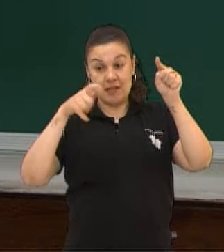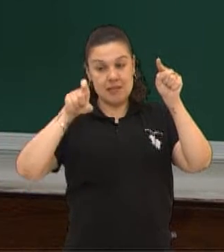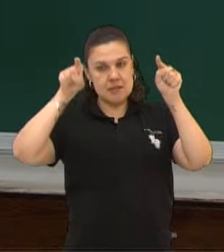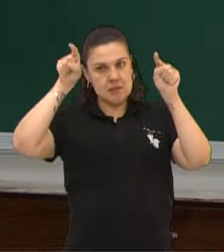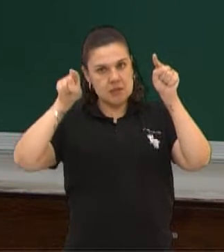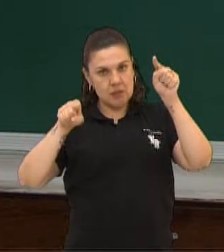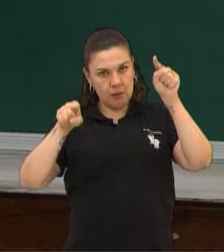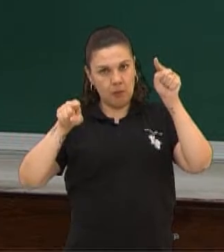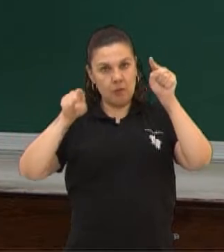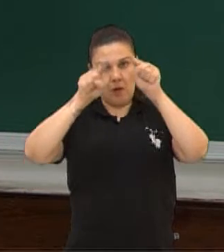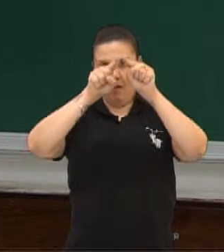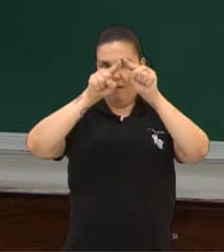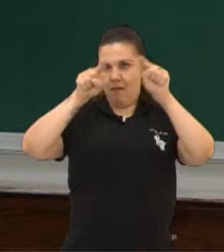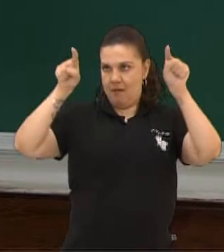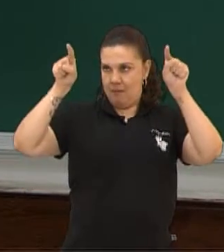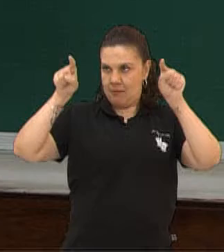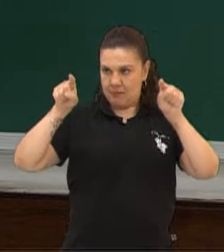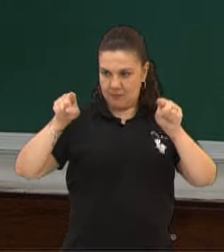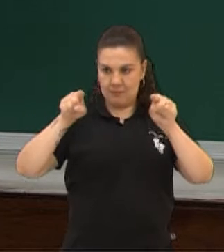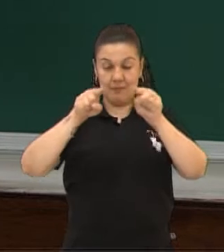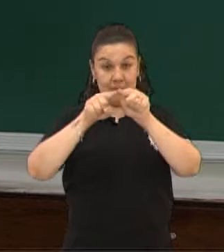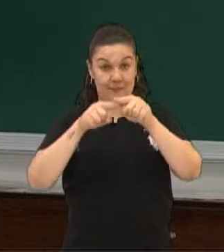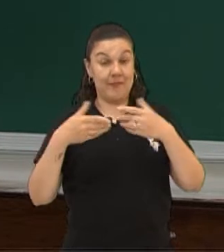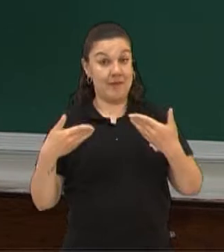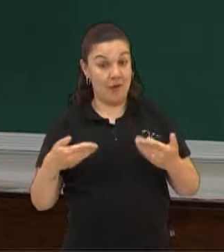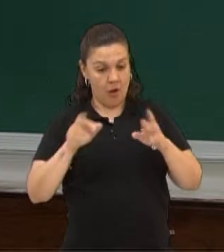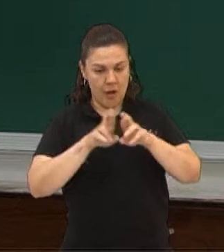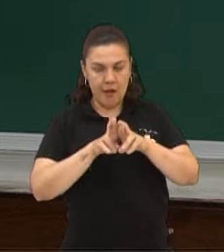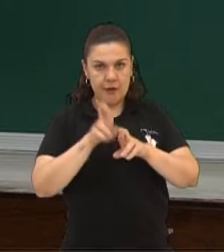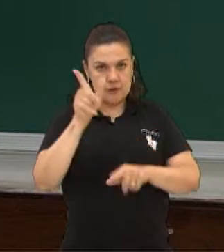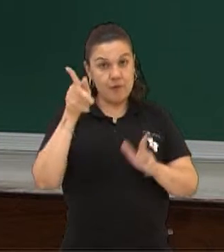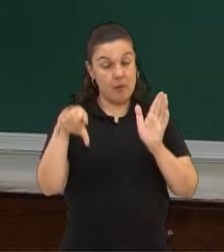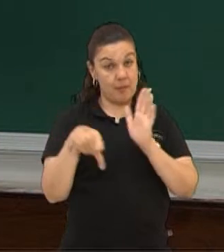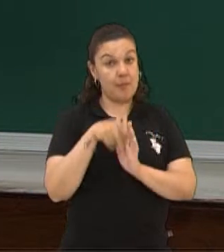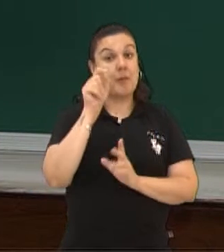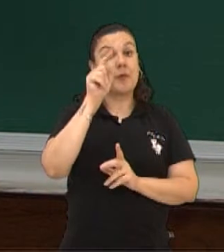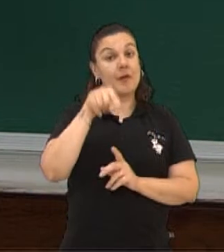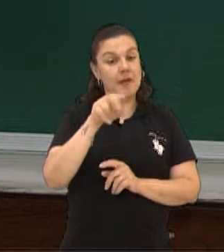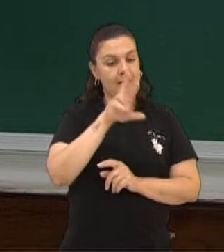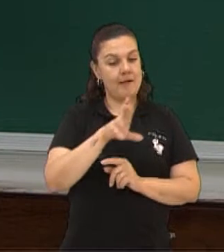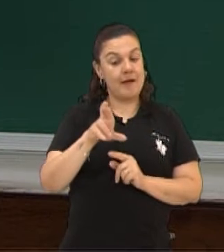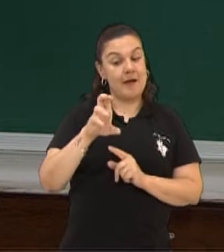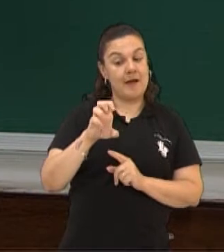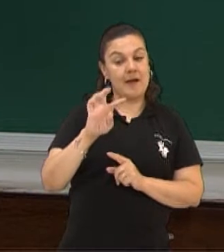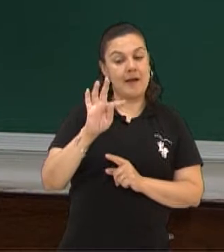de altura. Então, como as medidas são diferentes, ela tem um formato